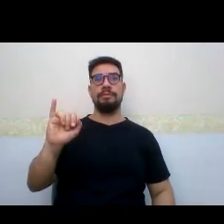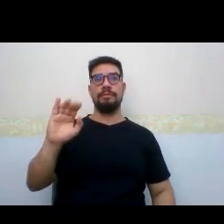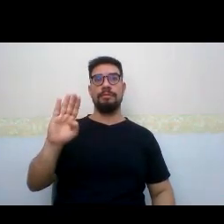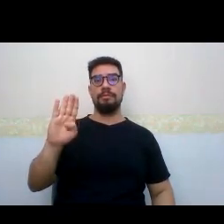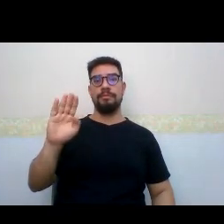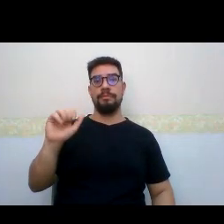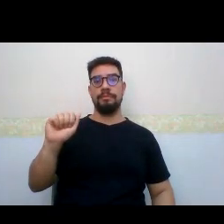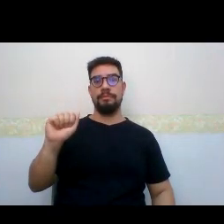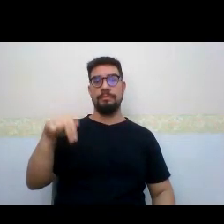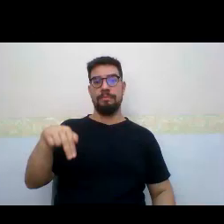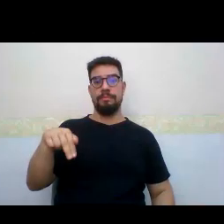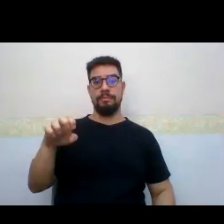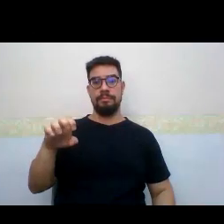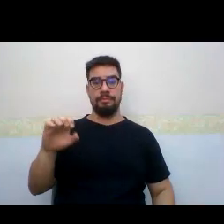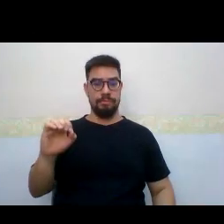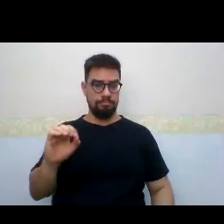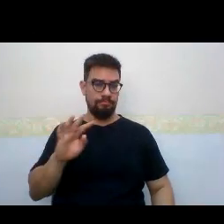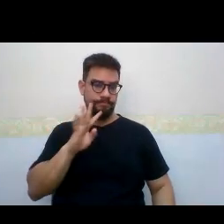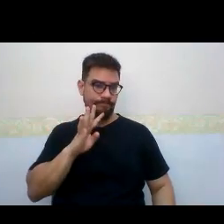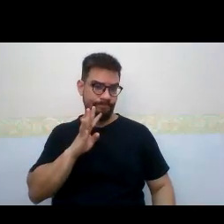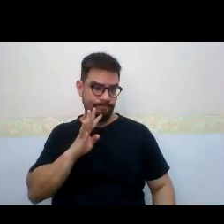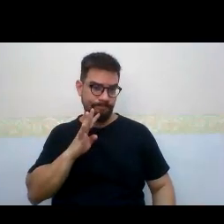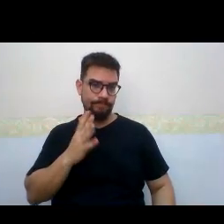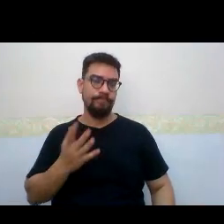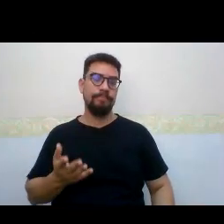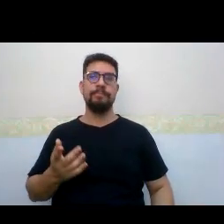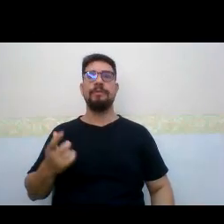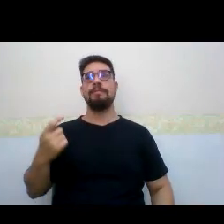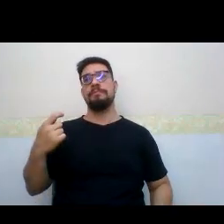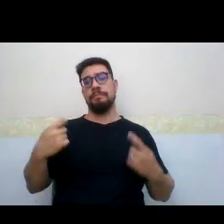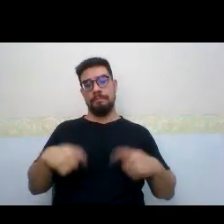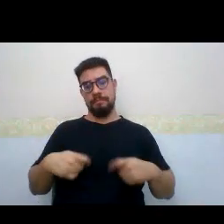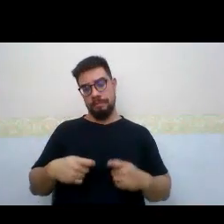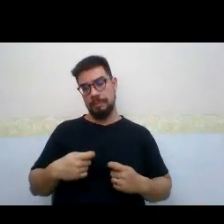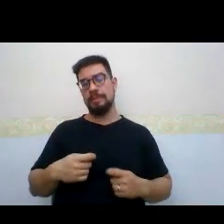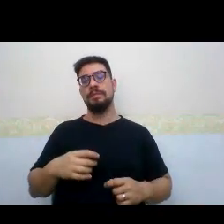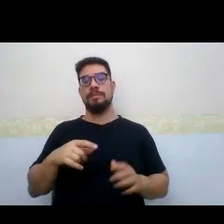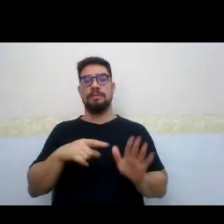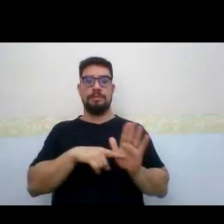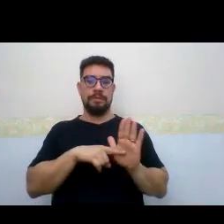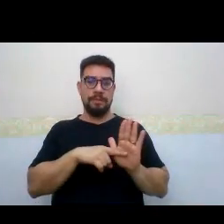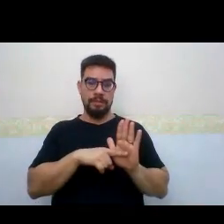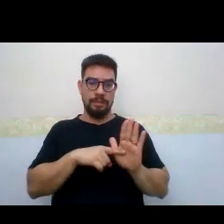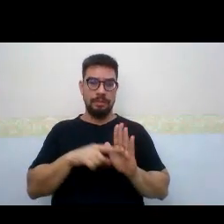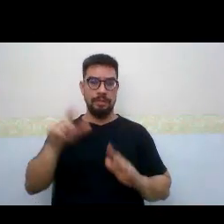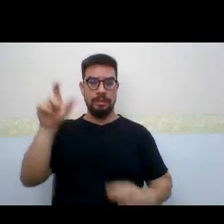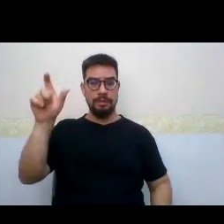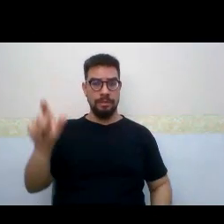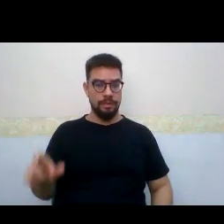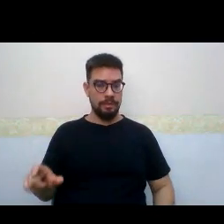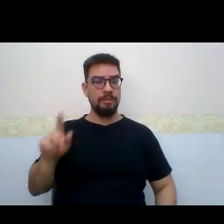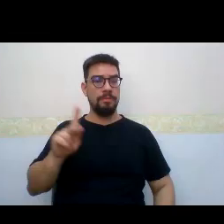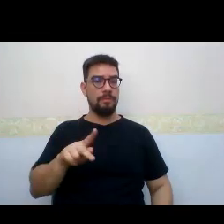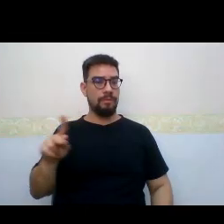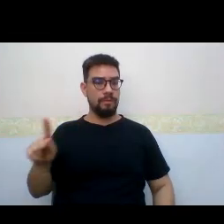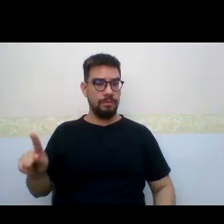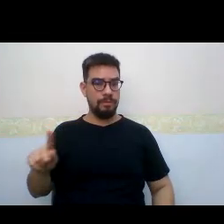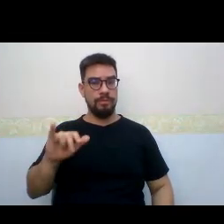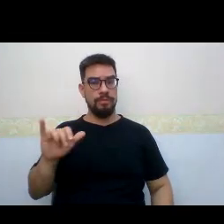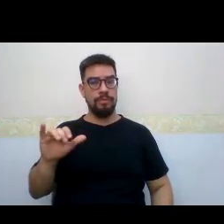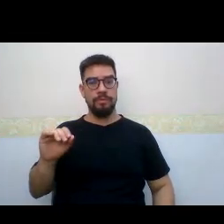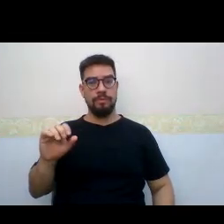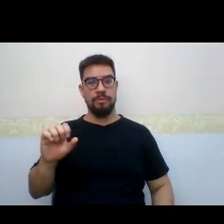não ouviu falar, precisa buscar informações a respeito do professor José Libânio. Ele é um teórico da